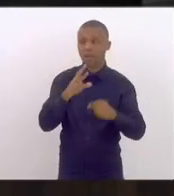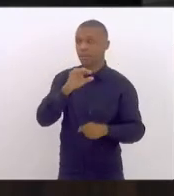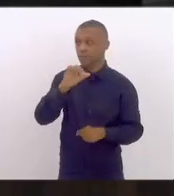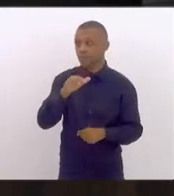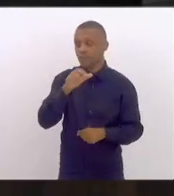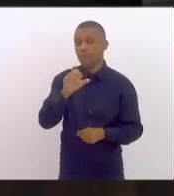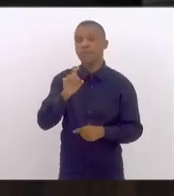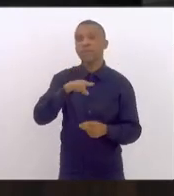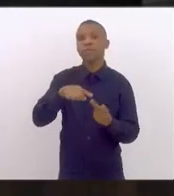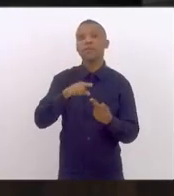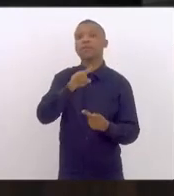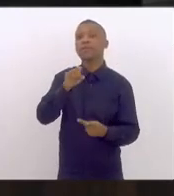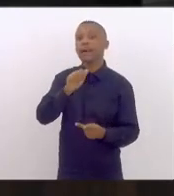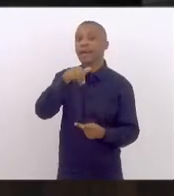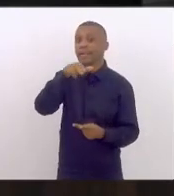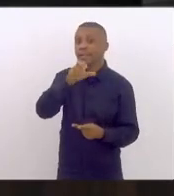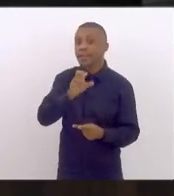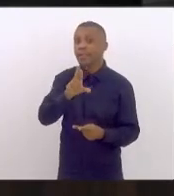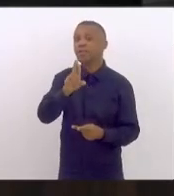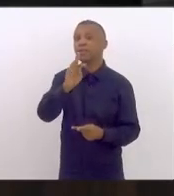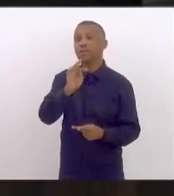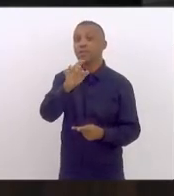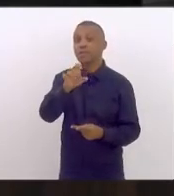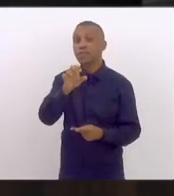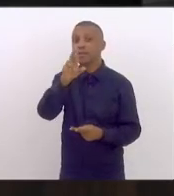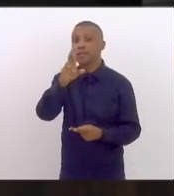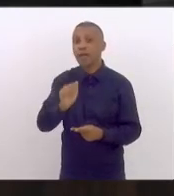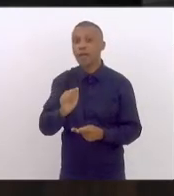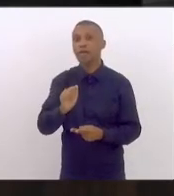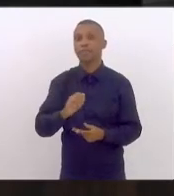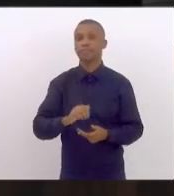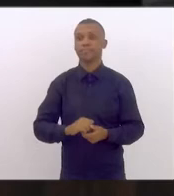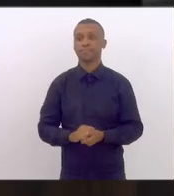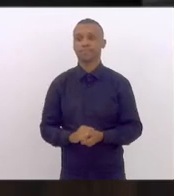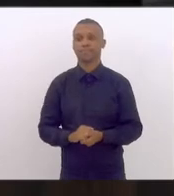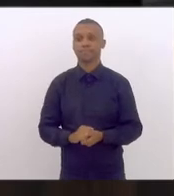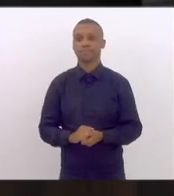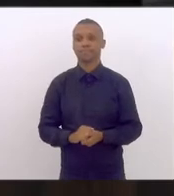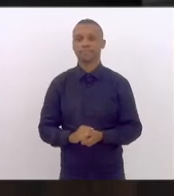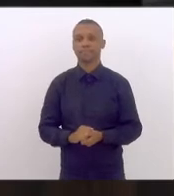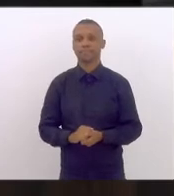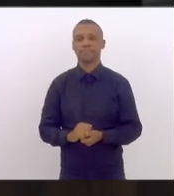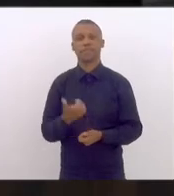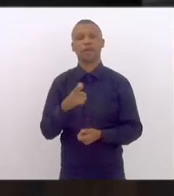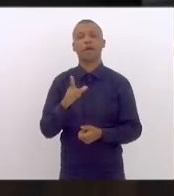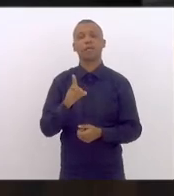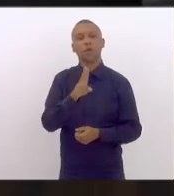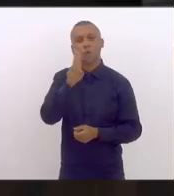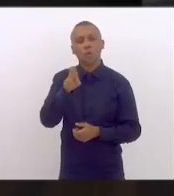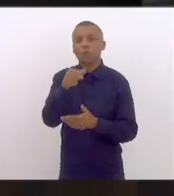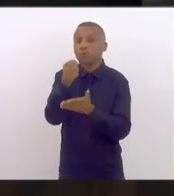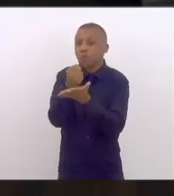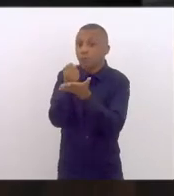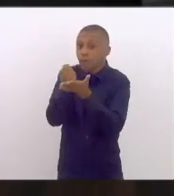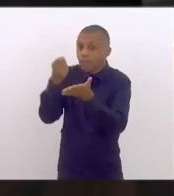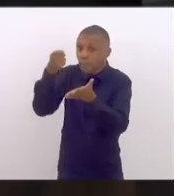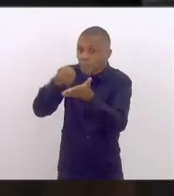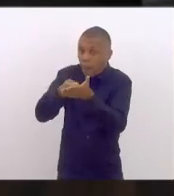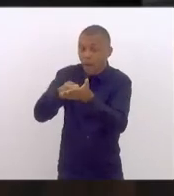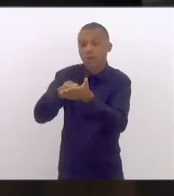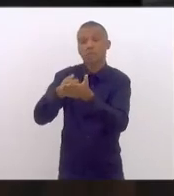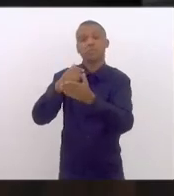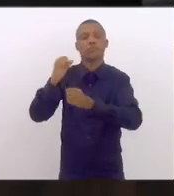Zaqueu Teixeira que dispõe sobre a informação ao consumidor da opção pelo uso do boleto pela internet por mensagem de celular